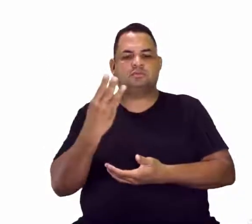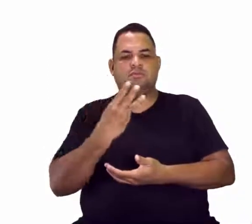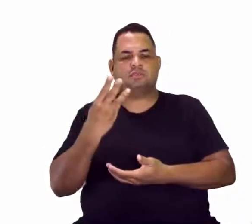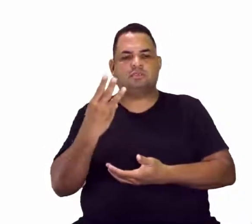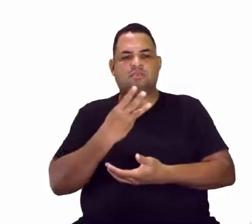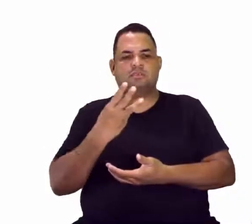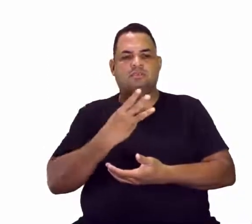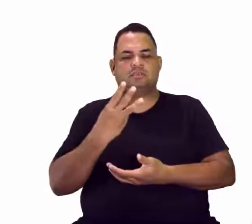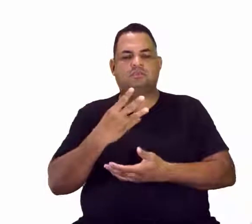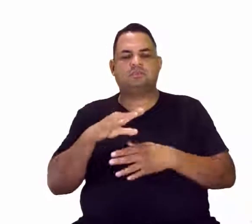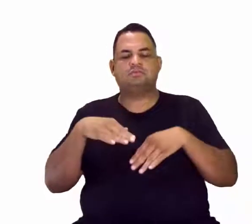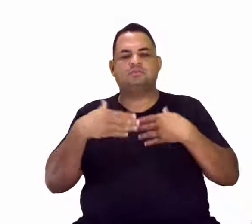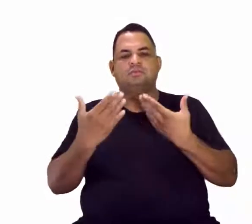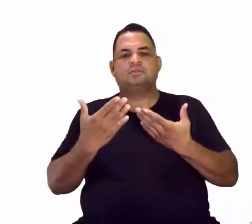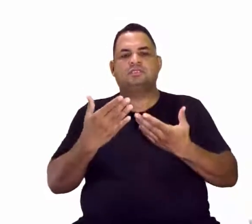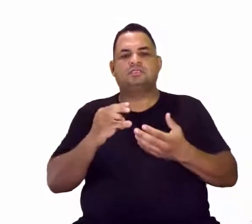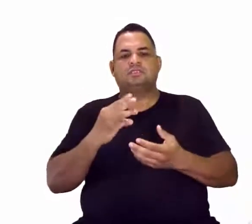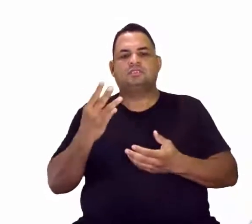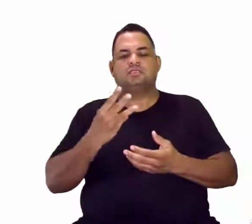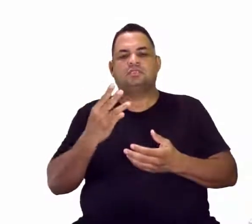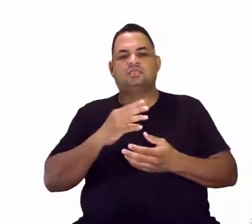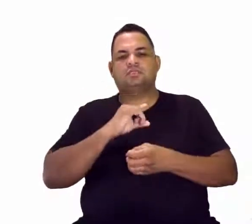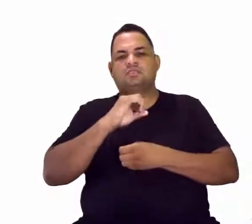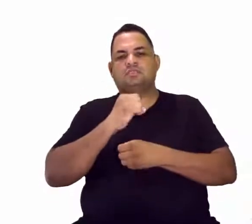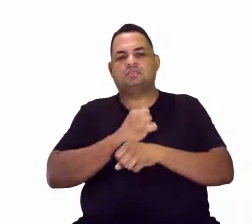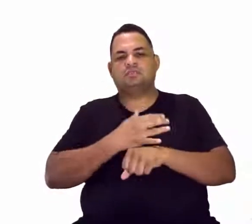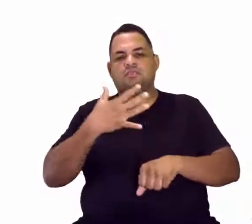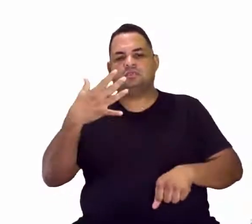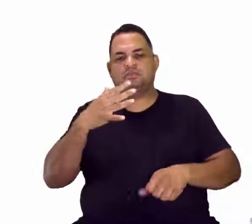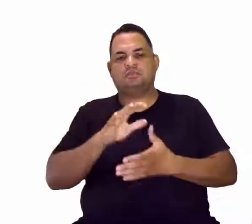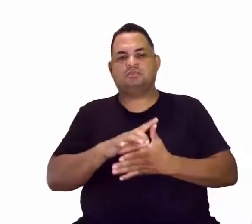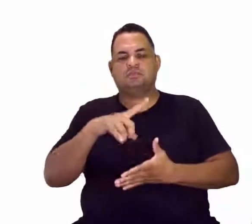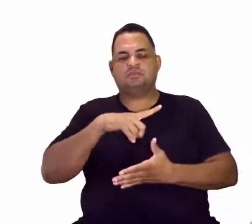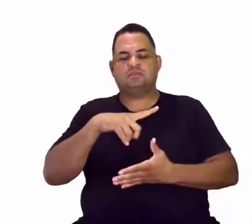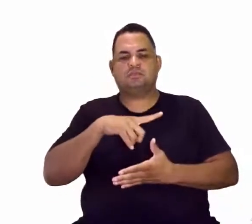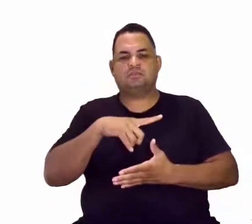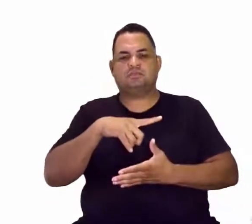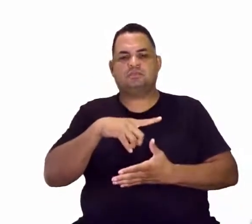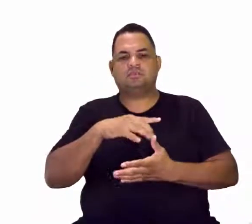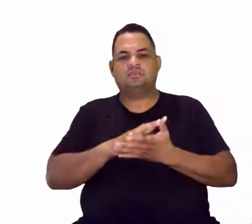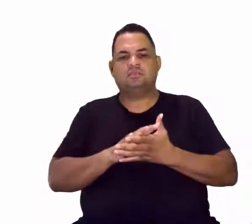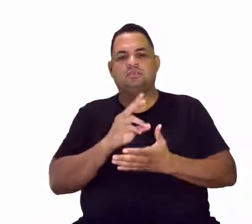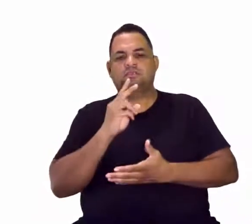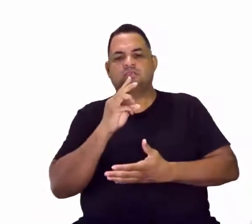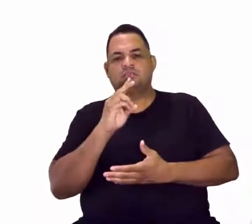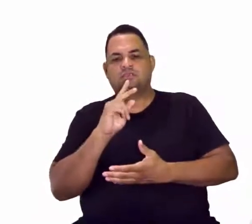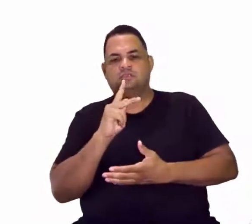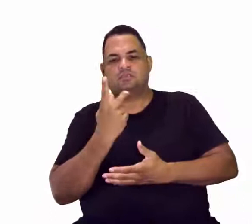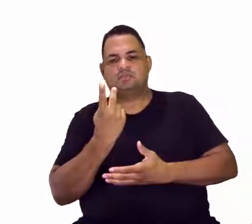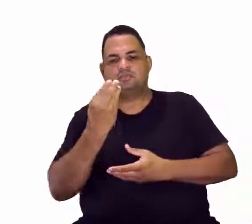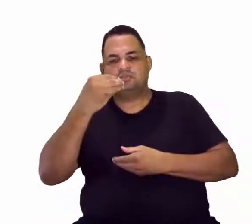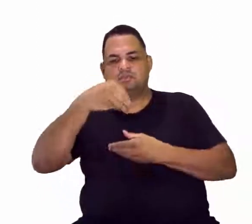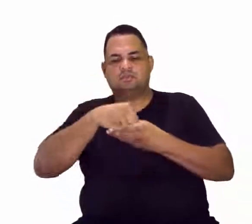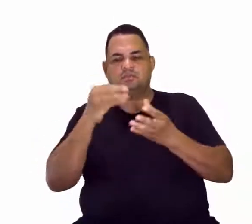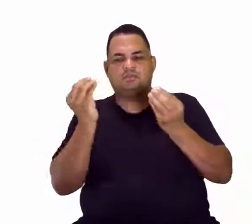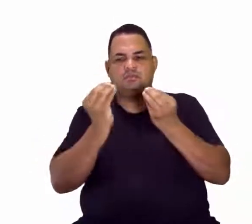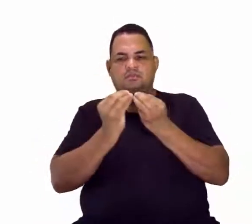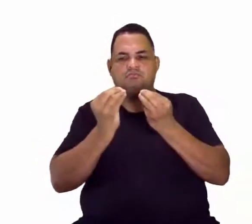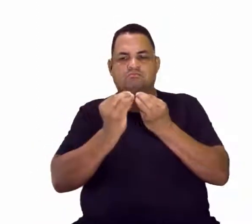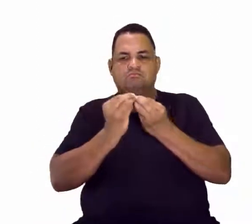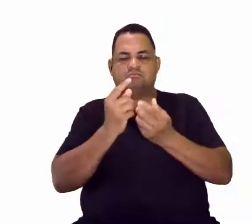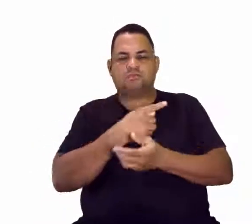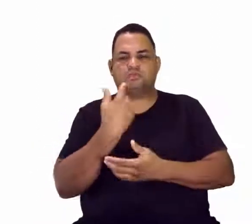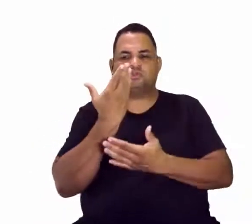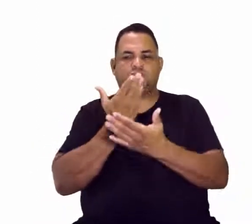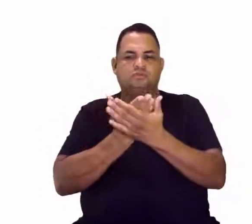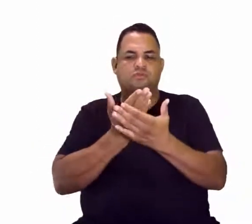triácidos, que é quando ocorre a ionização de 3 hidrogênios da molécula. A gente viu aqui na aula passada